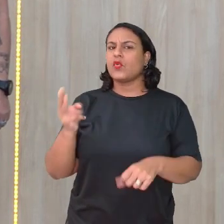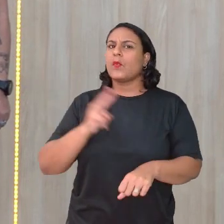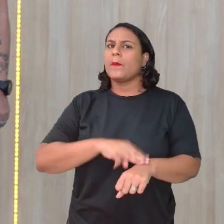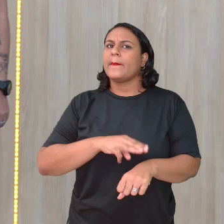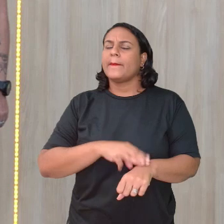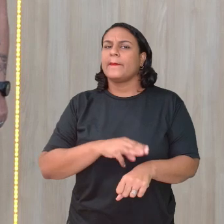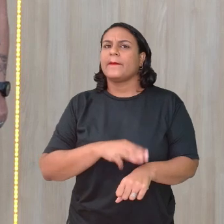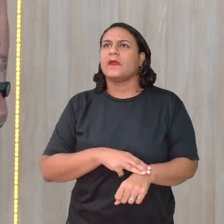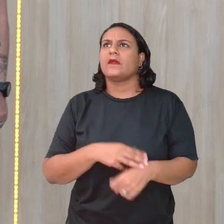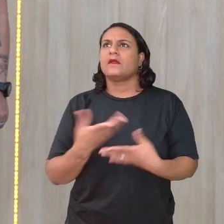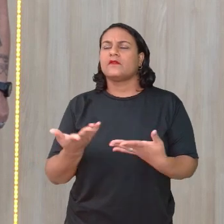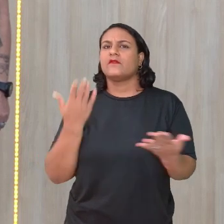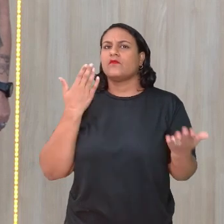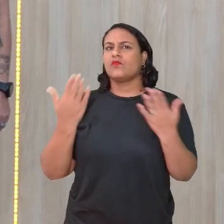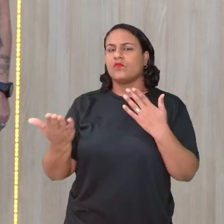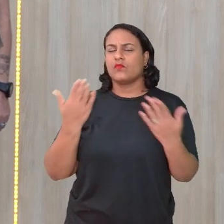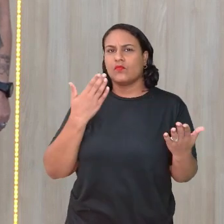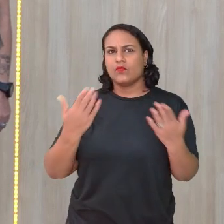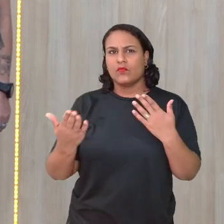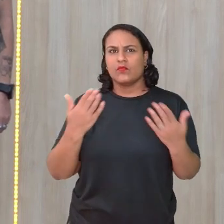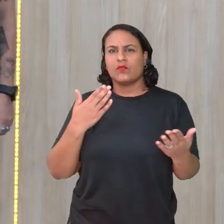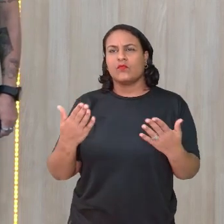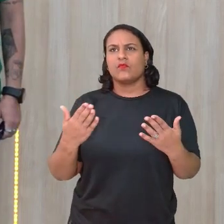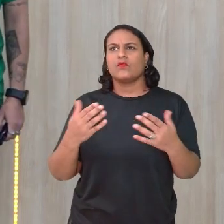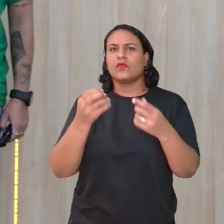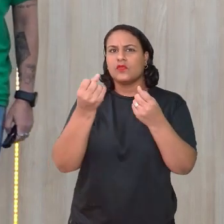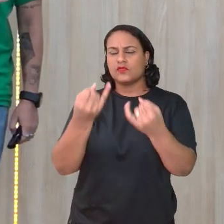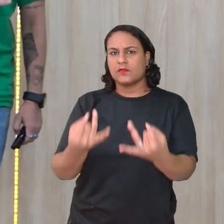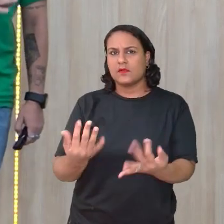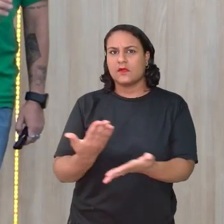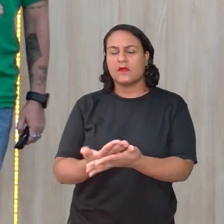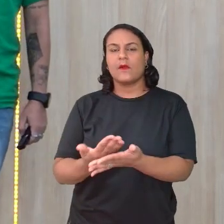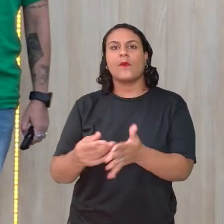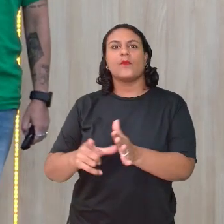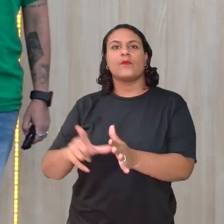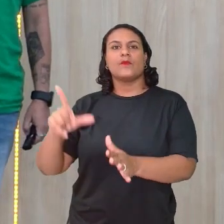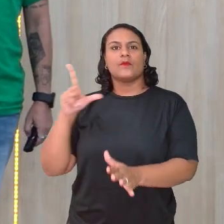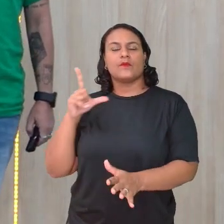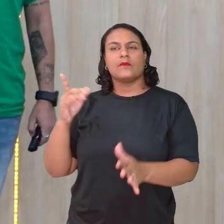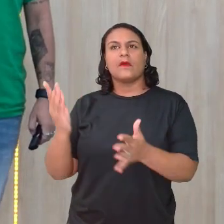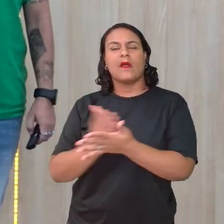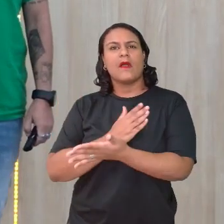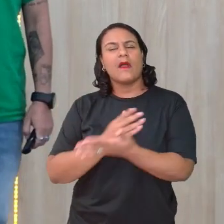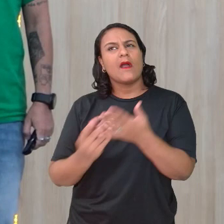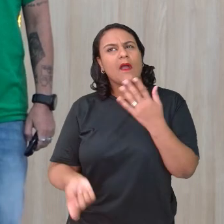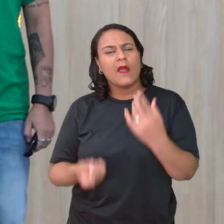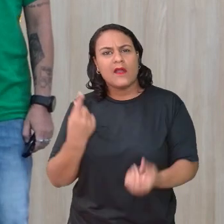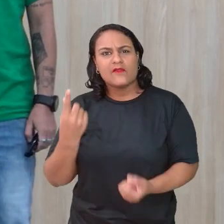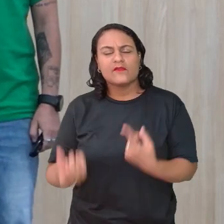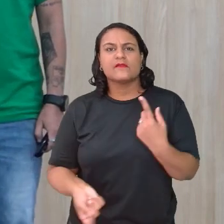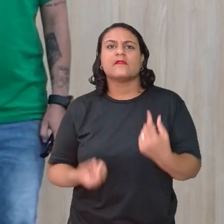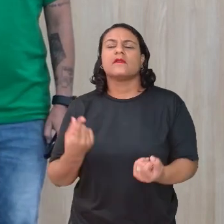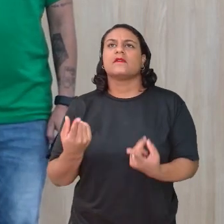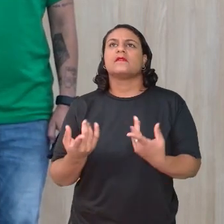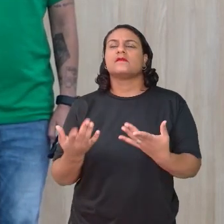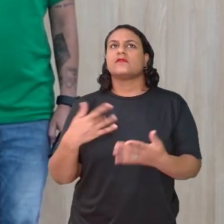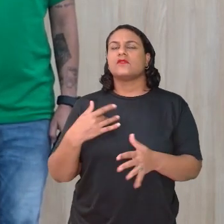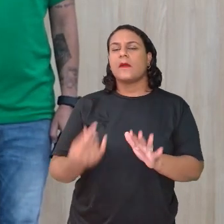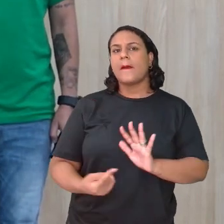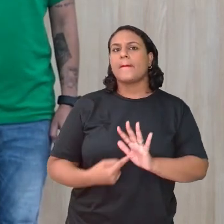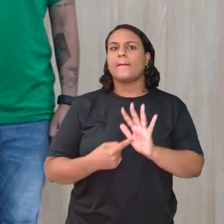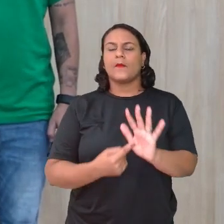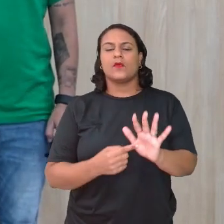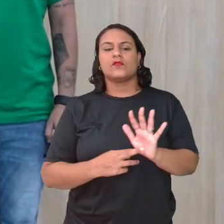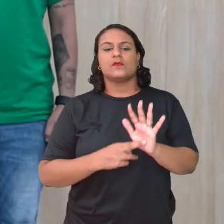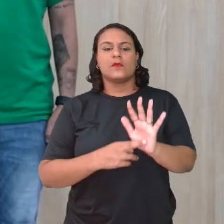for fazer essa comparação, aquilo que eu falei na aula anterior, muitas vezes a gente expressa a probabilidade, a gente